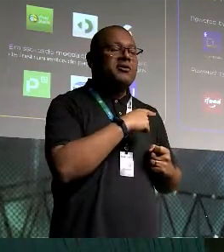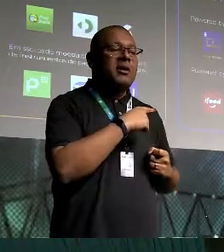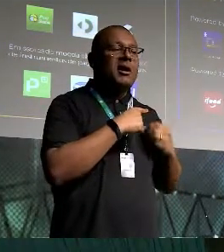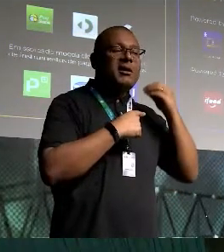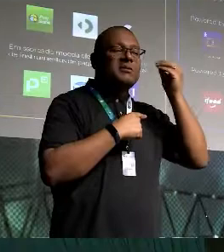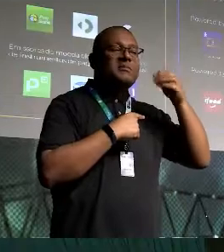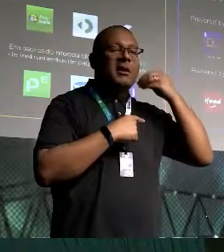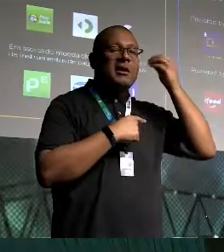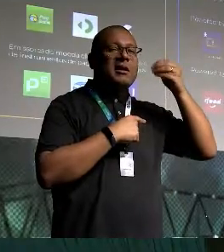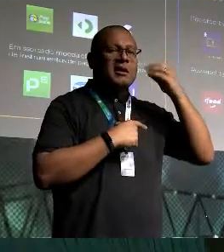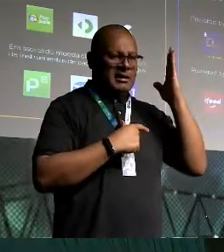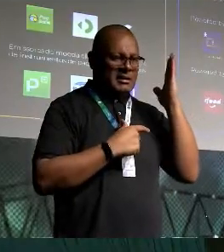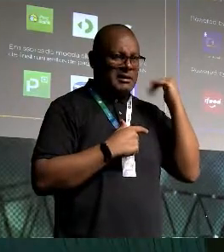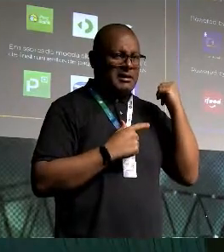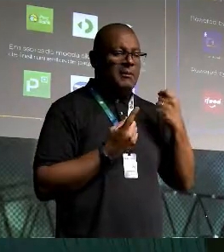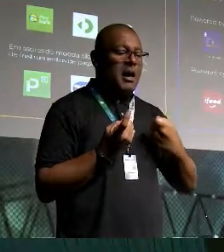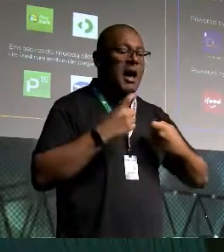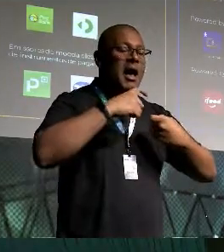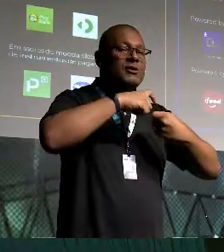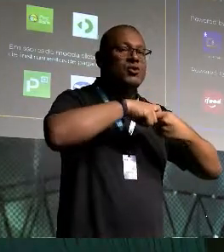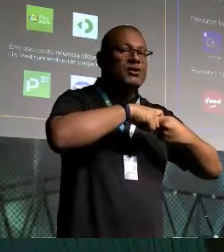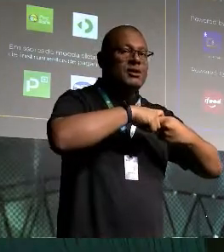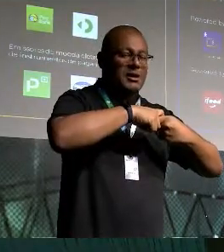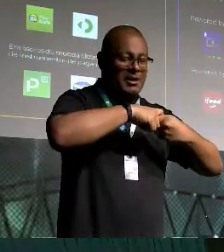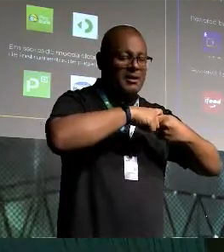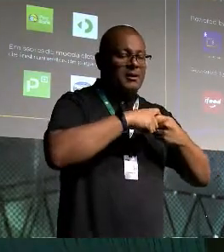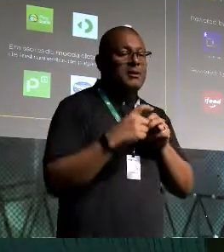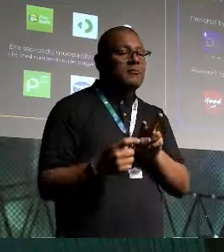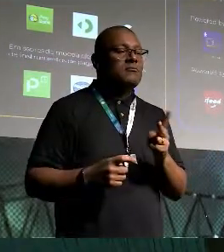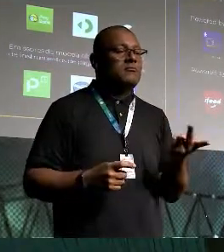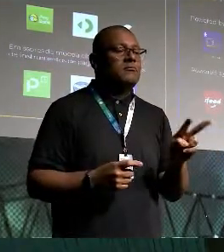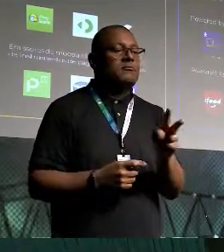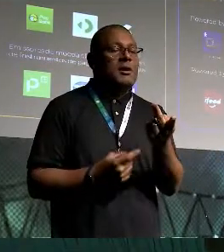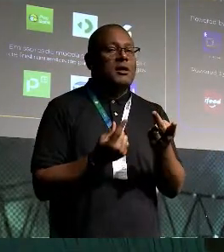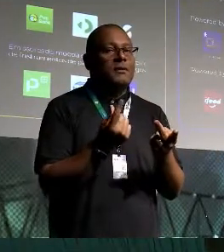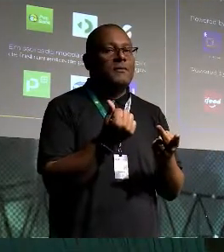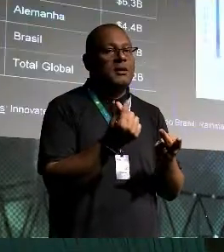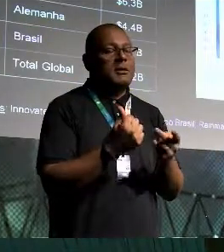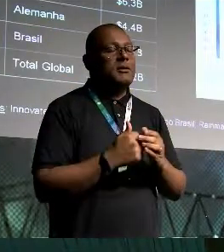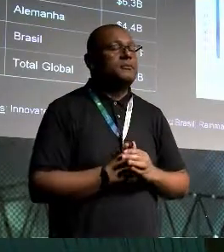essas licenças e saiba muito bem o que é operar serviços financeiros.